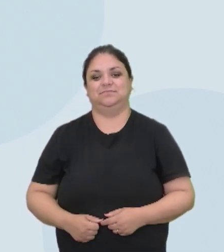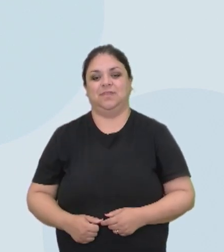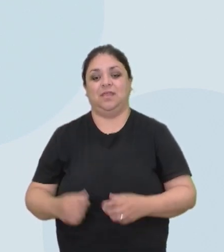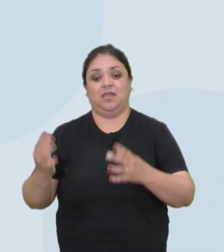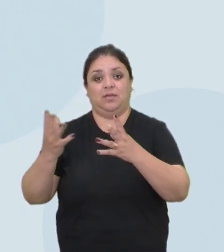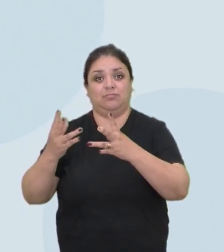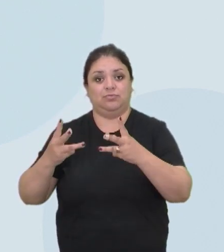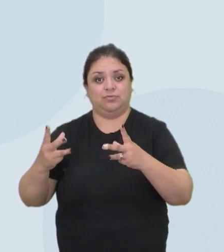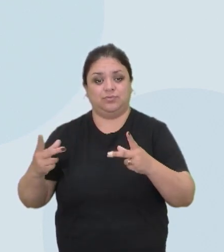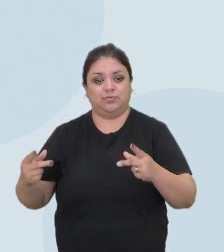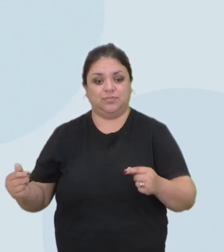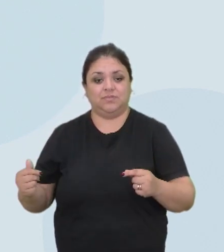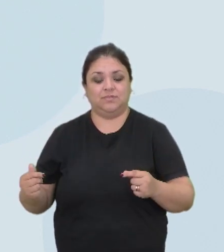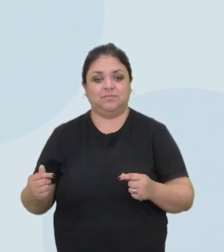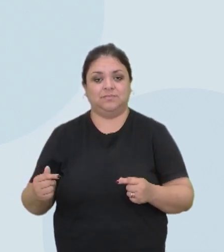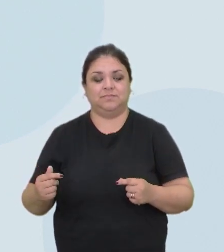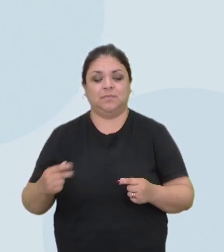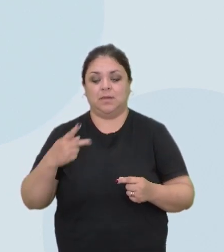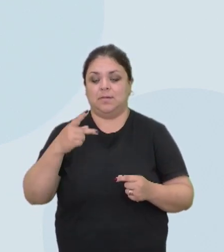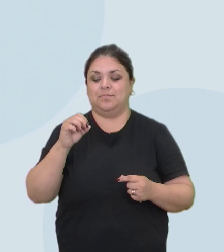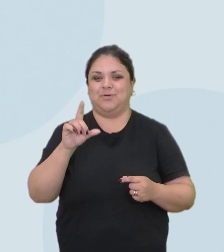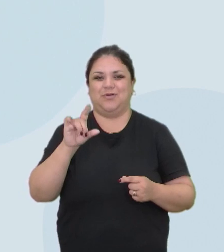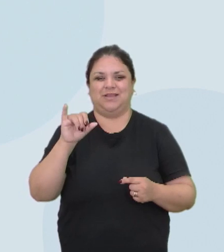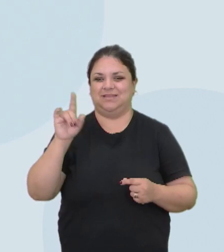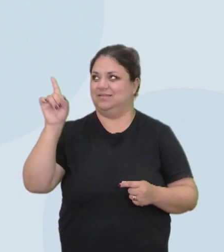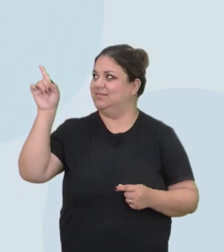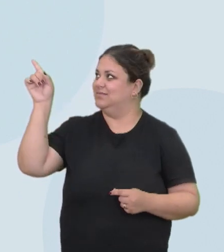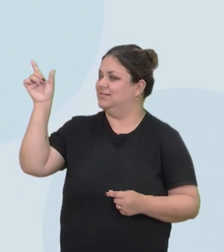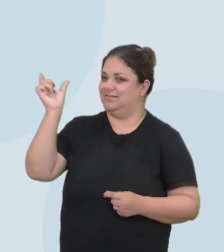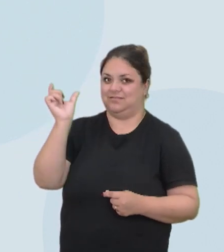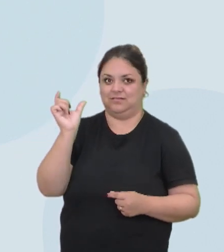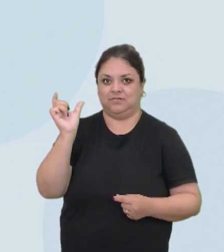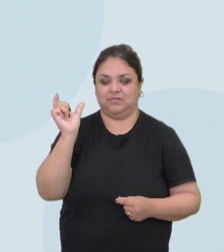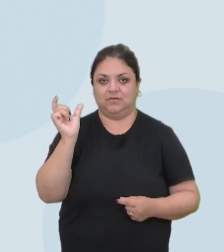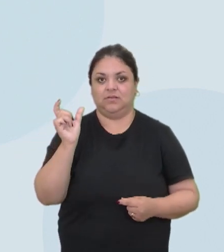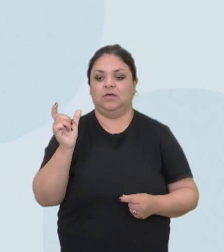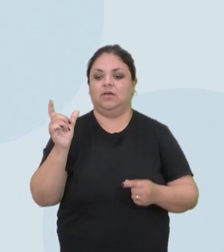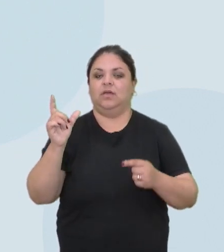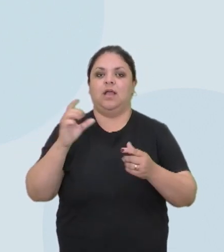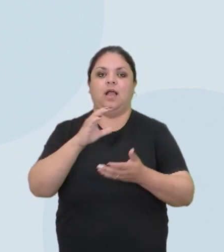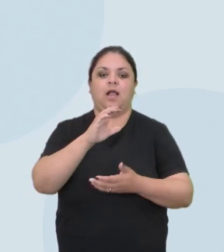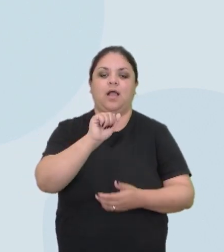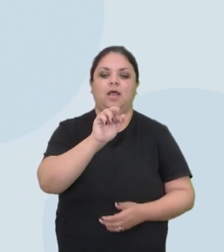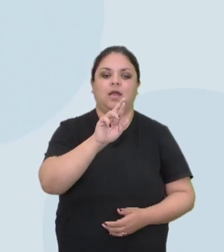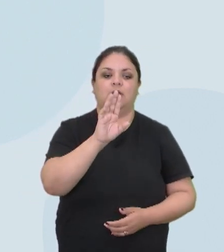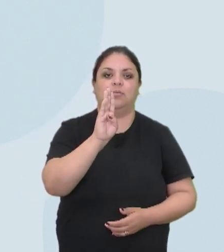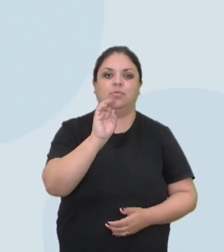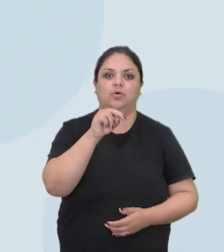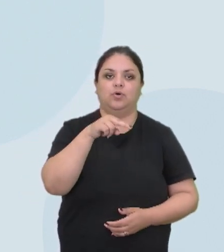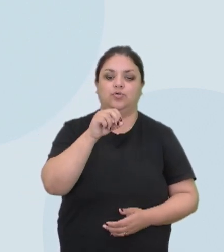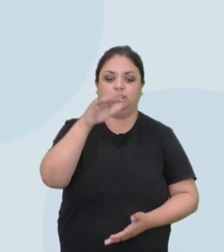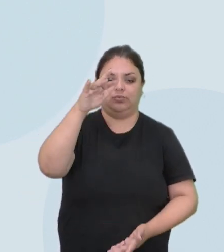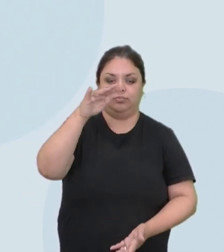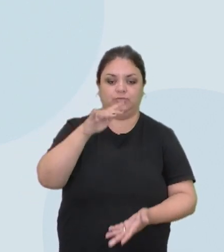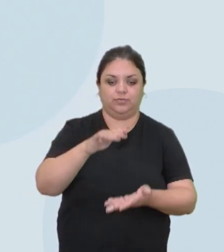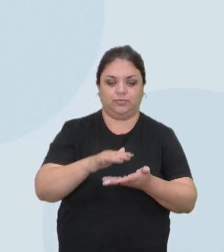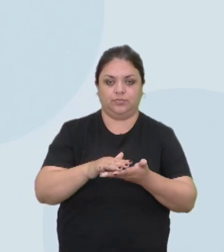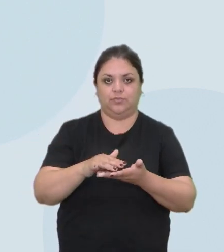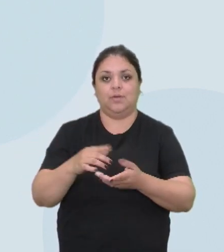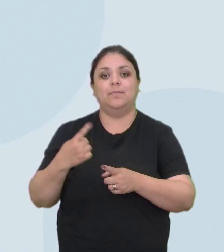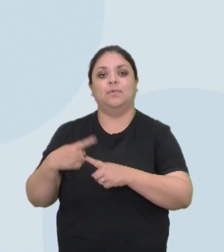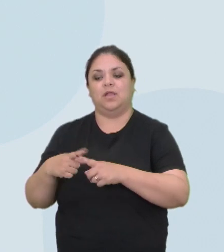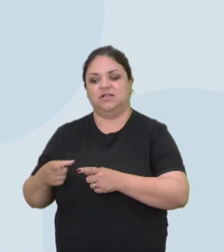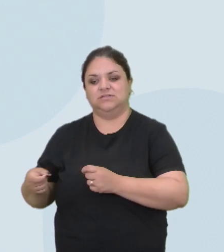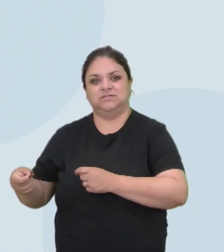desses polissacarídeos, eu tenho a diminuição de carbono porque os fungos estão agindo. Conforme os fungos